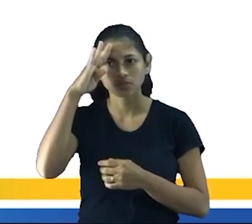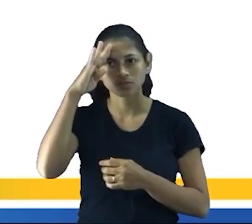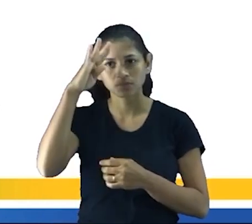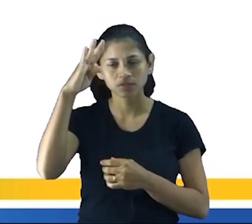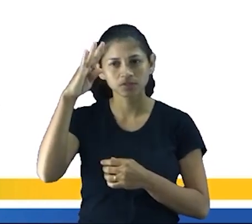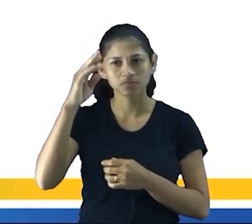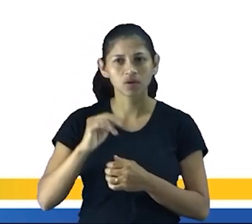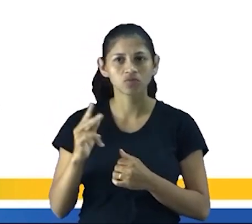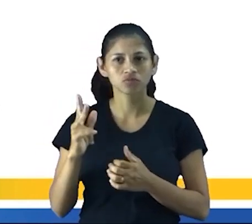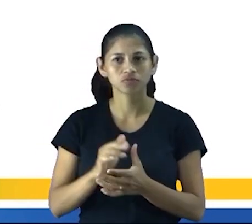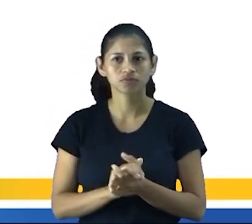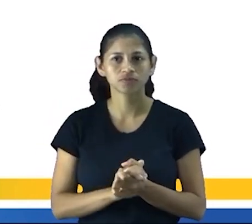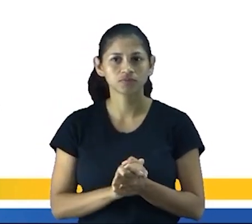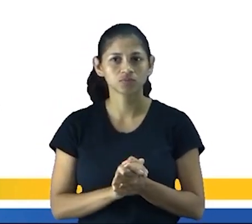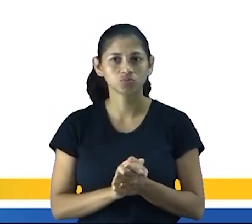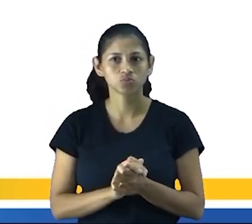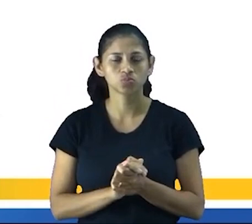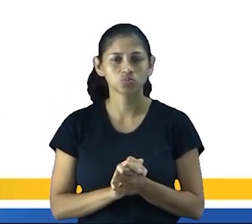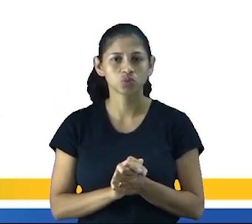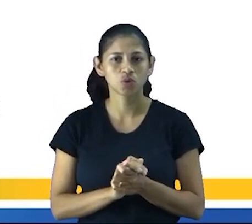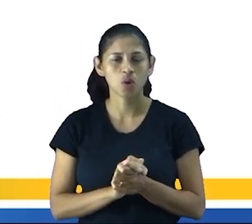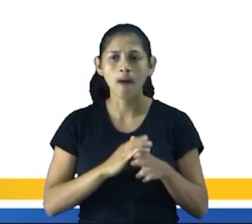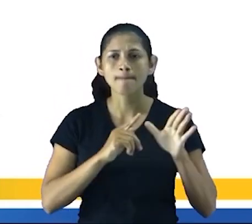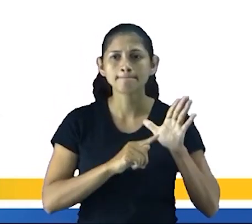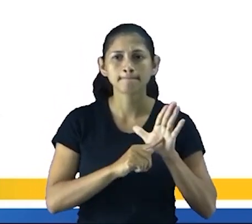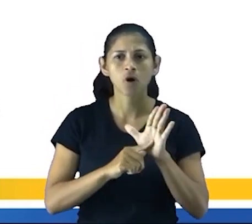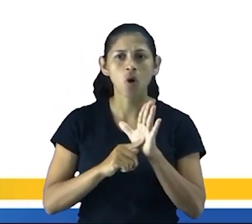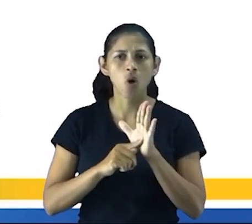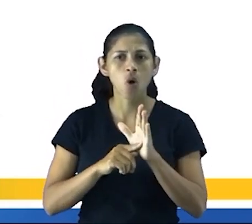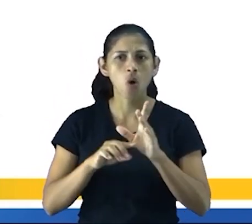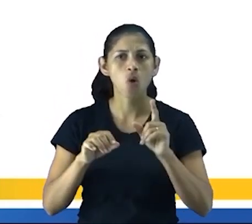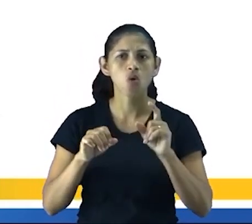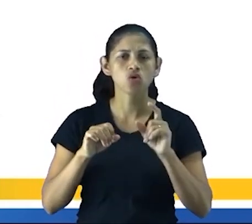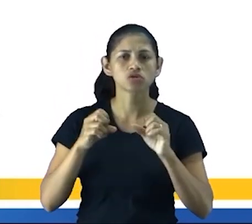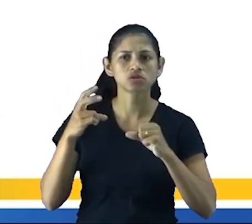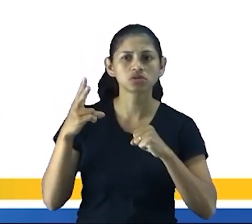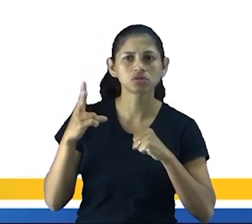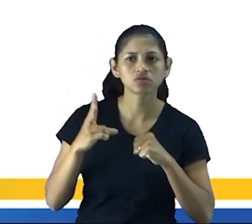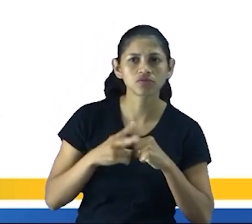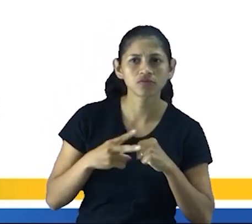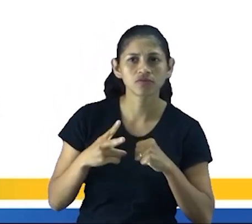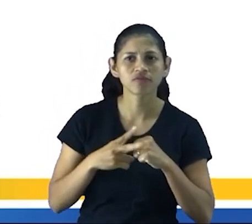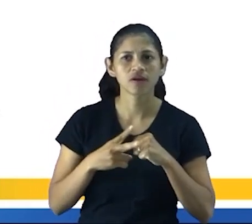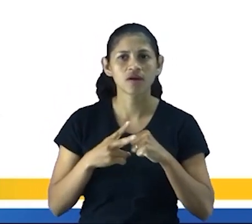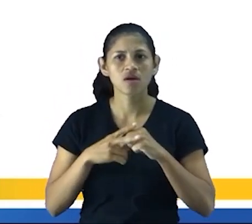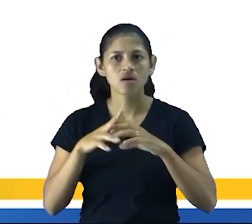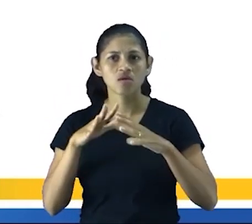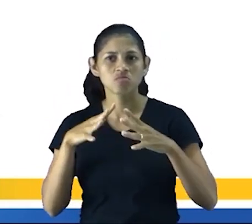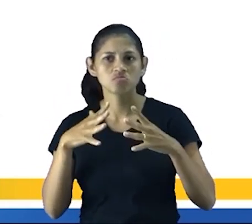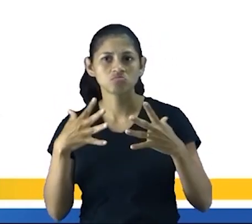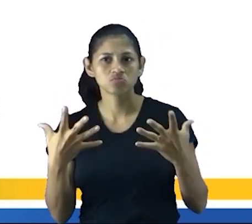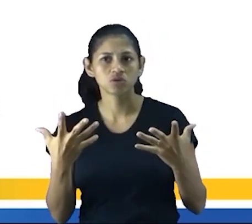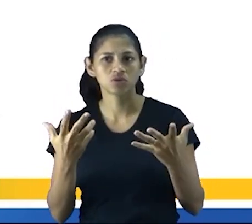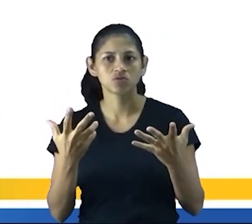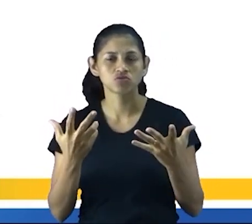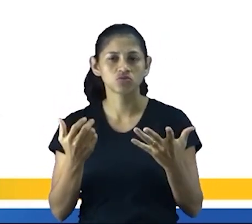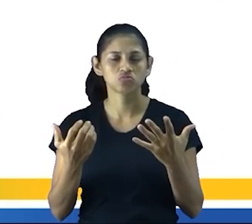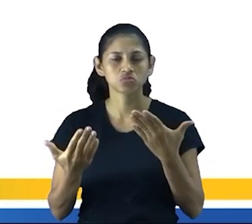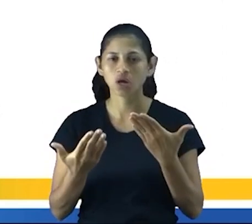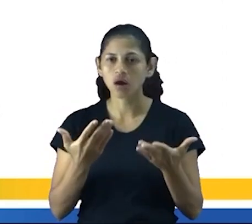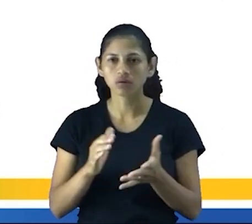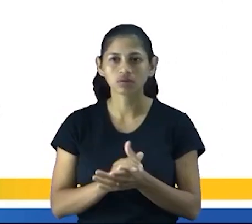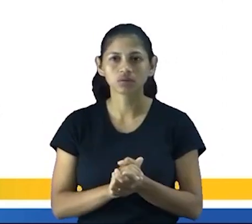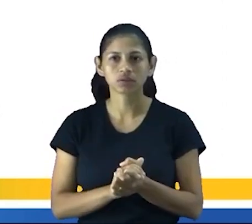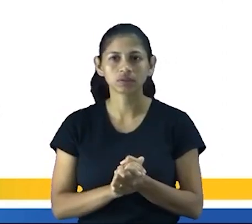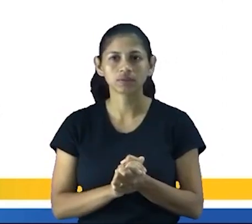retrato verbal sobre alguma coisa, né? Valoriza os detalhes, os pormenores, as minúcias, porque está descrevendo